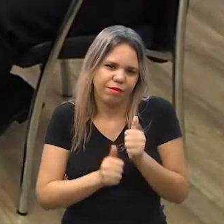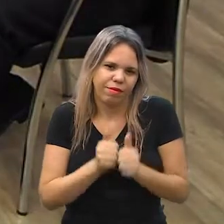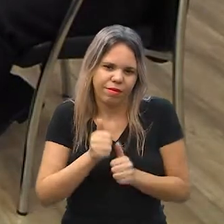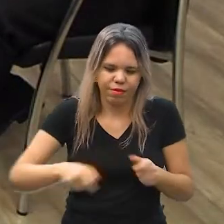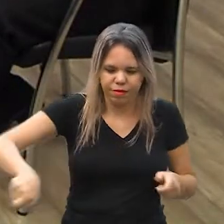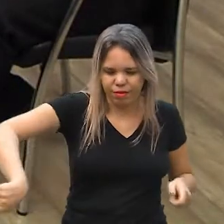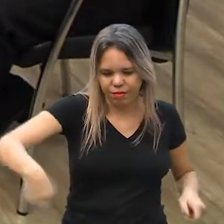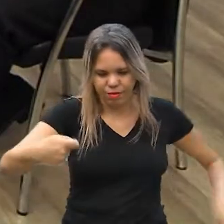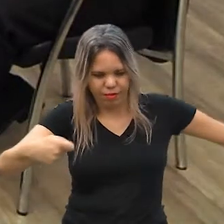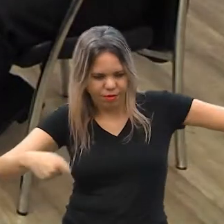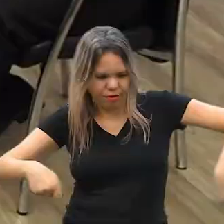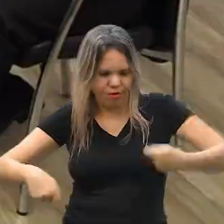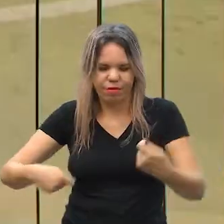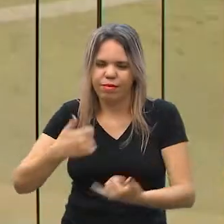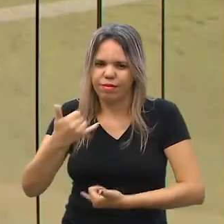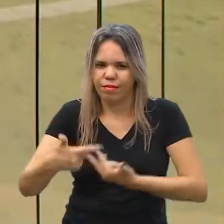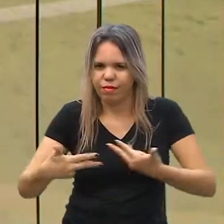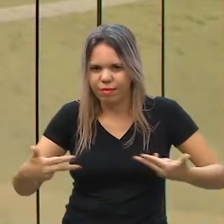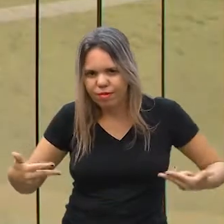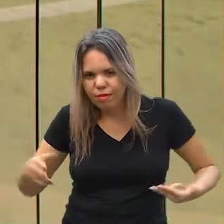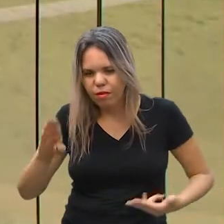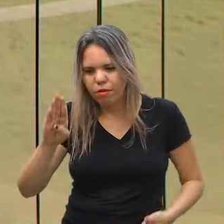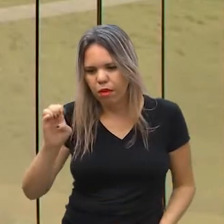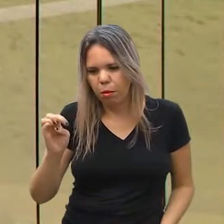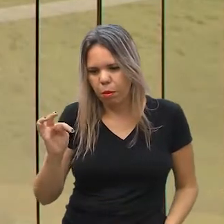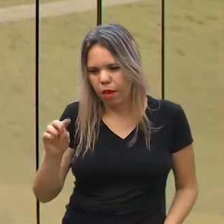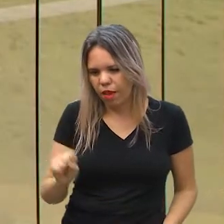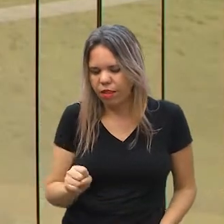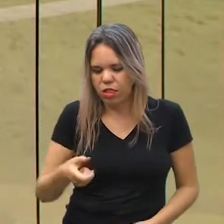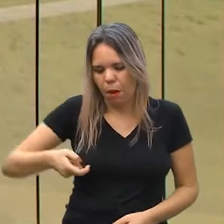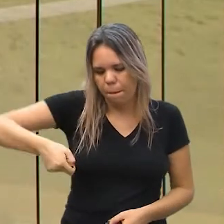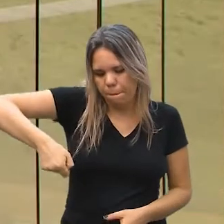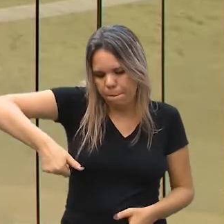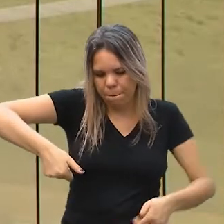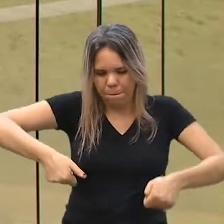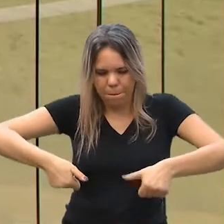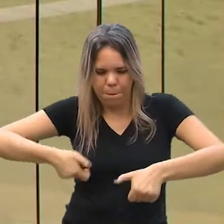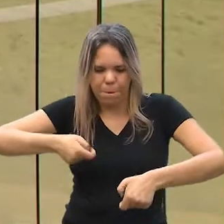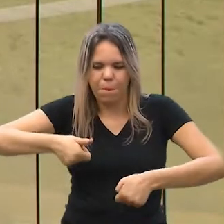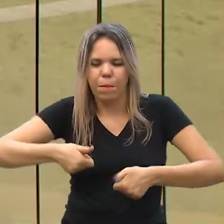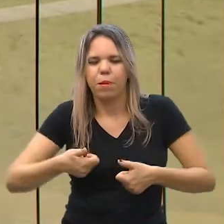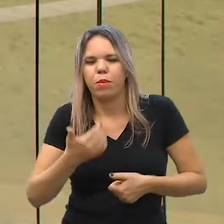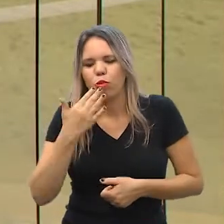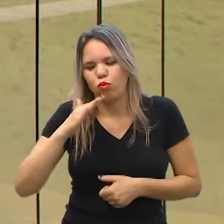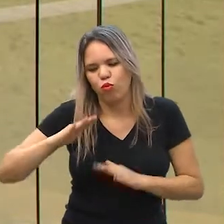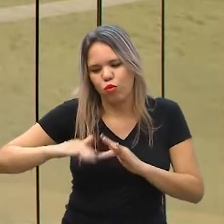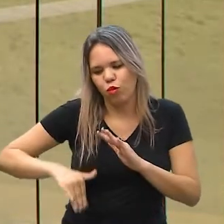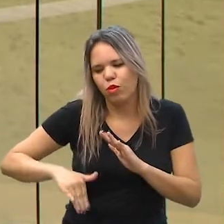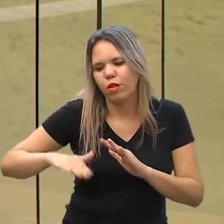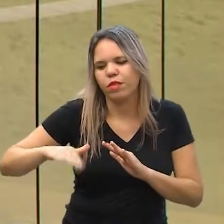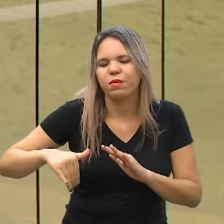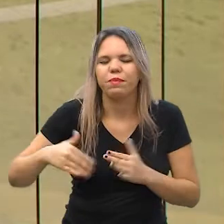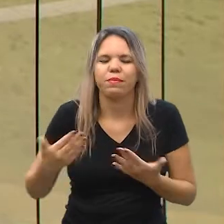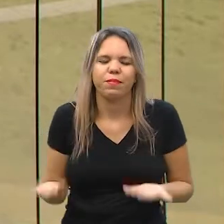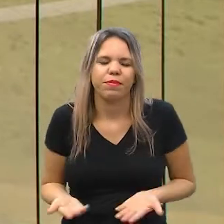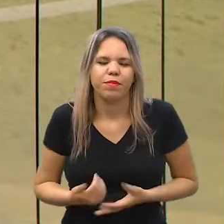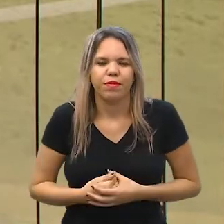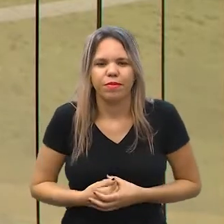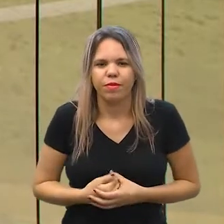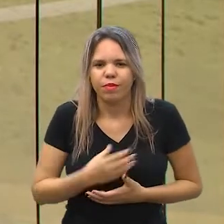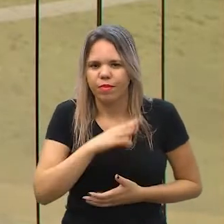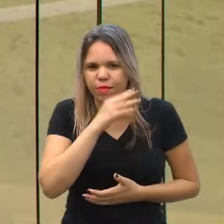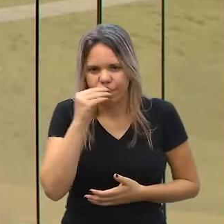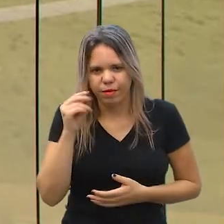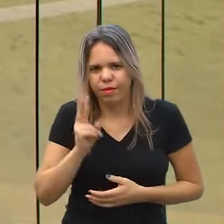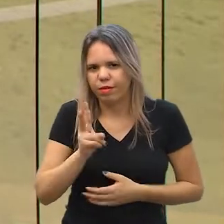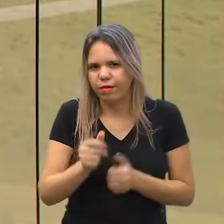Futebol, betes, eram as nossas bolinhas de gude, né? Quando era mais menorzinho, né? Mas